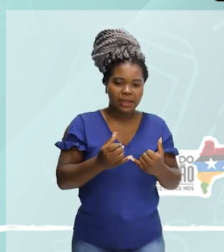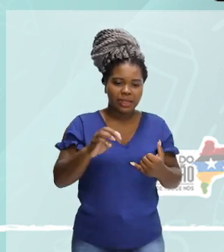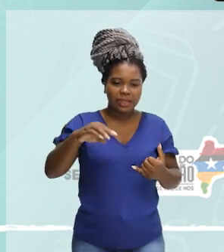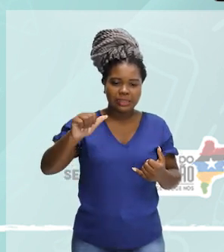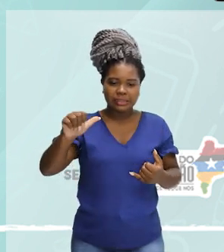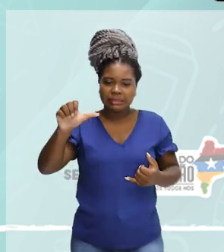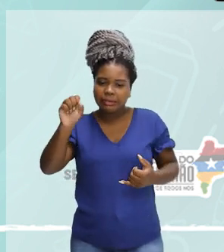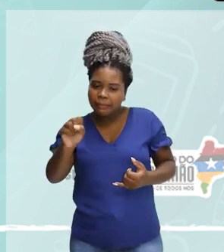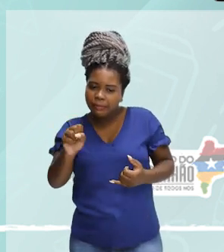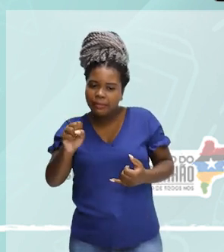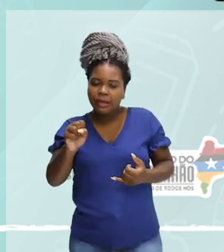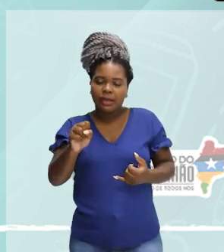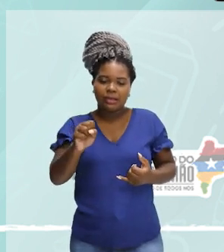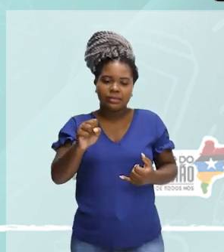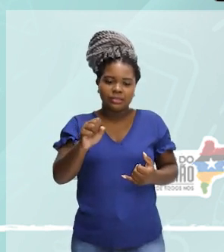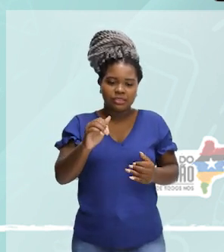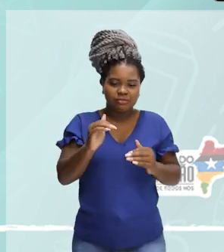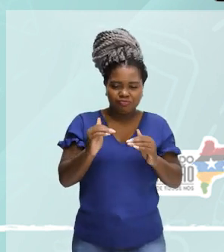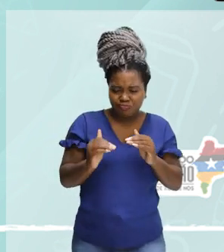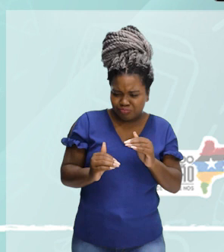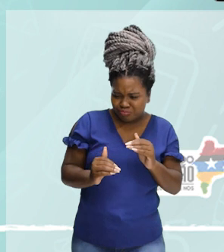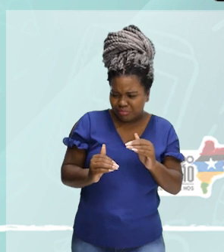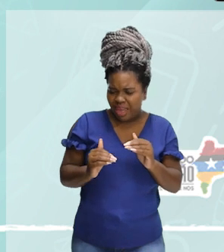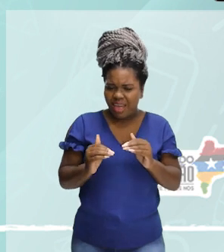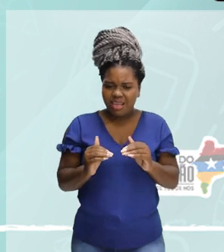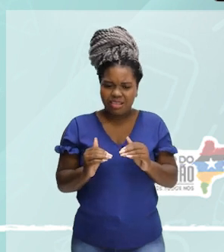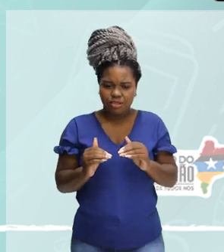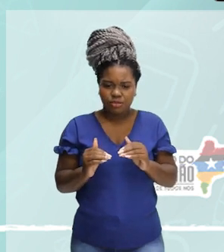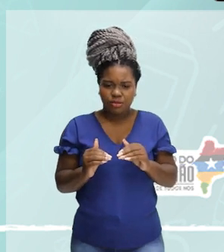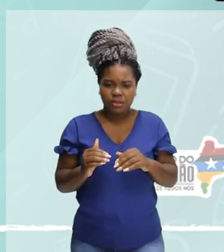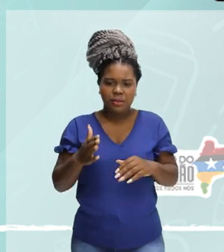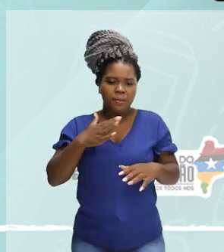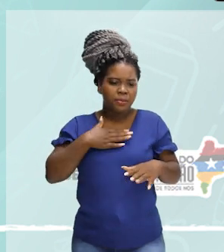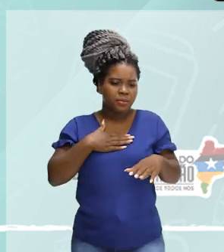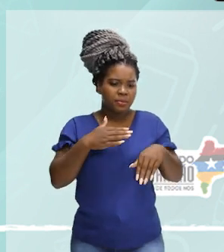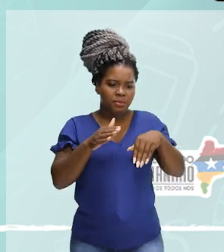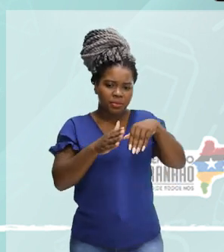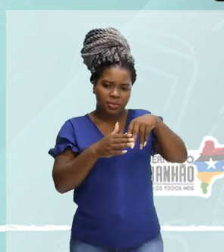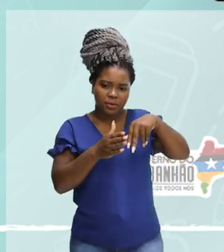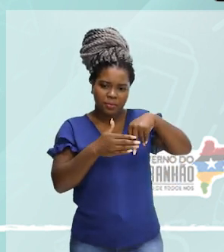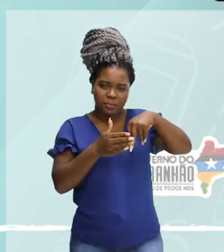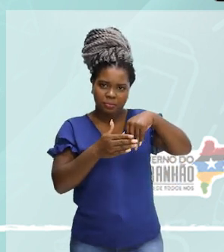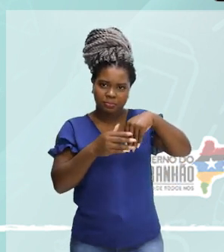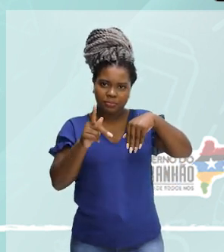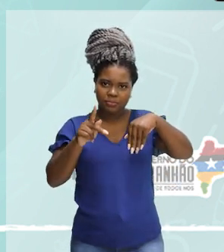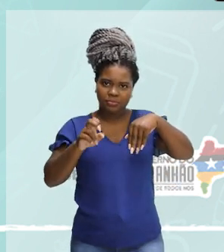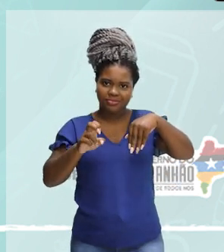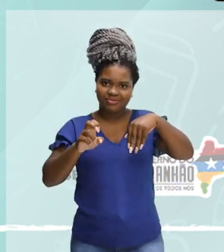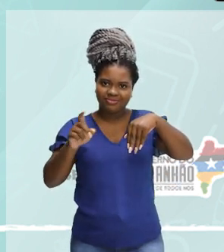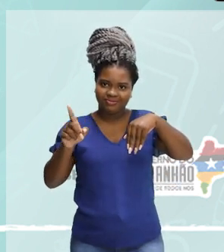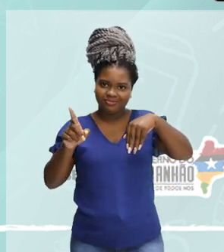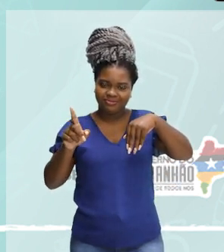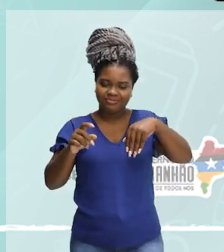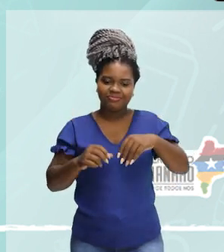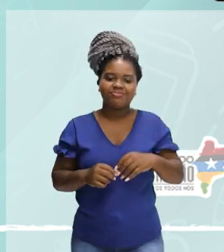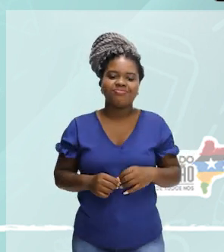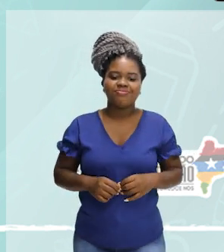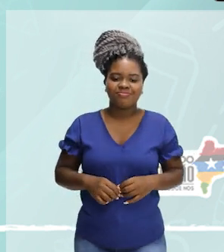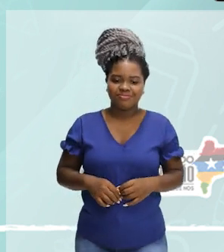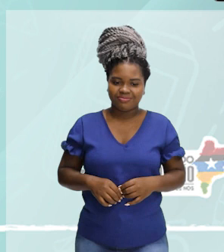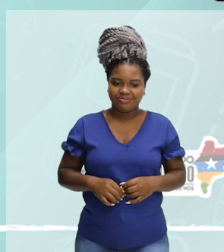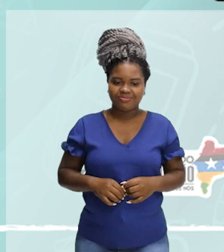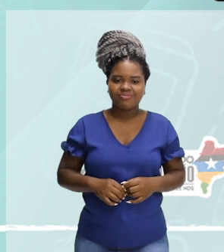pie. Este zapato me parece mais pequeno que mi pie. Então, este sapato parece